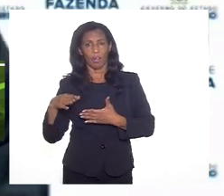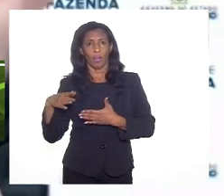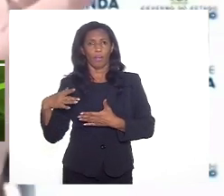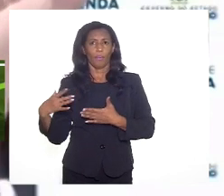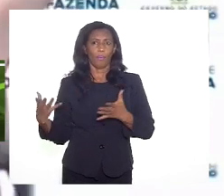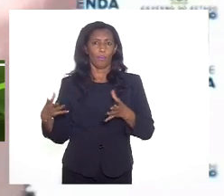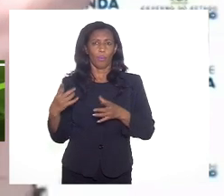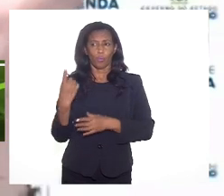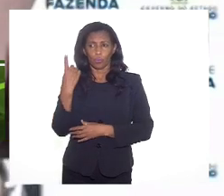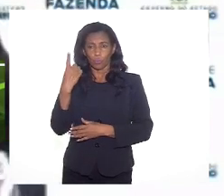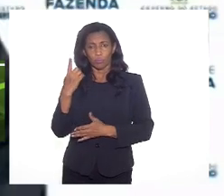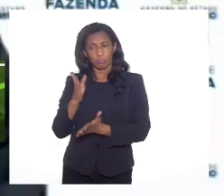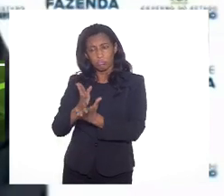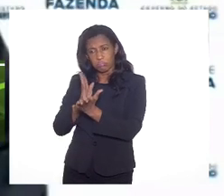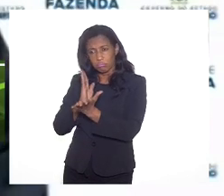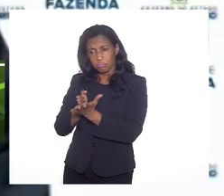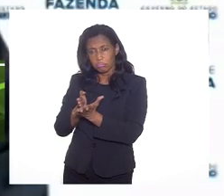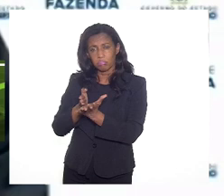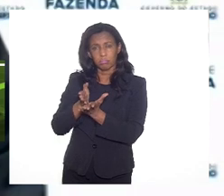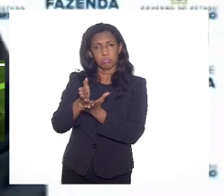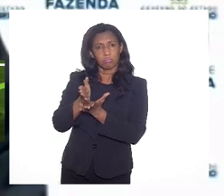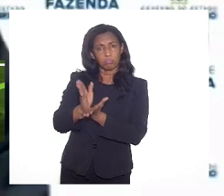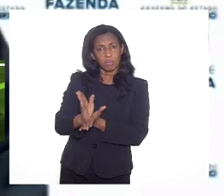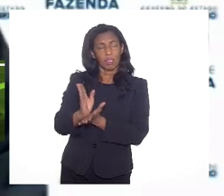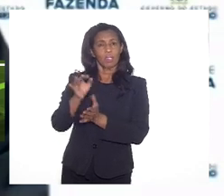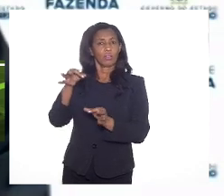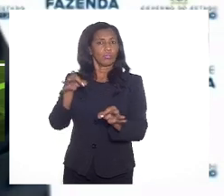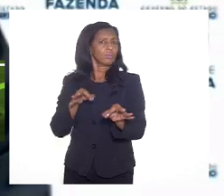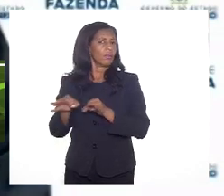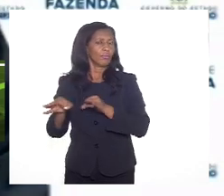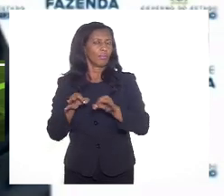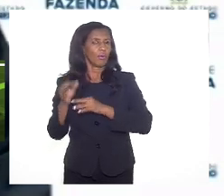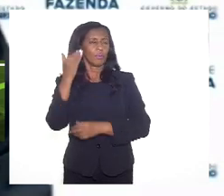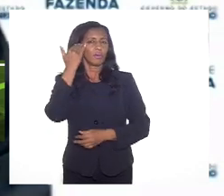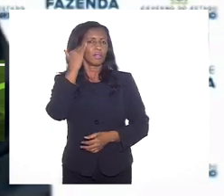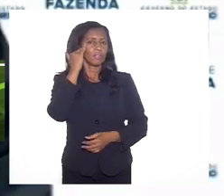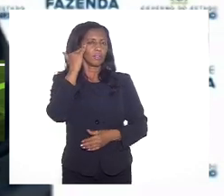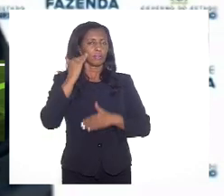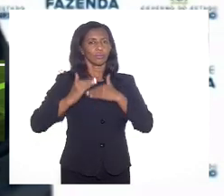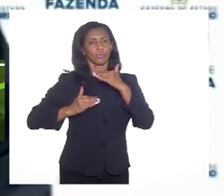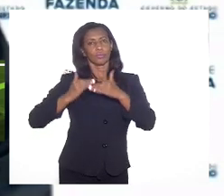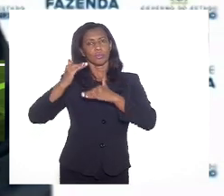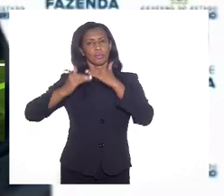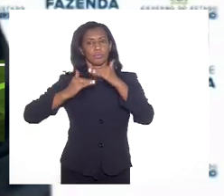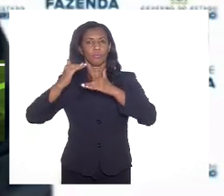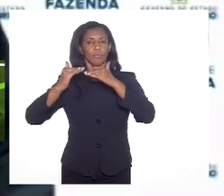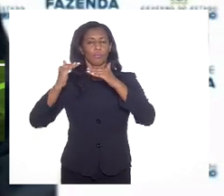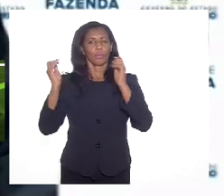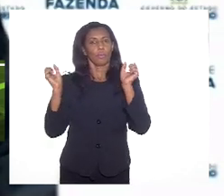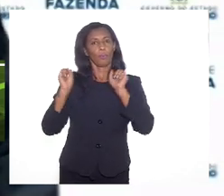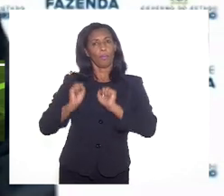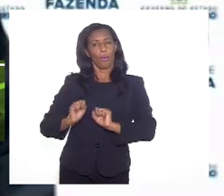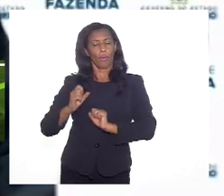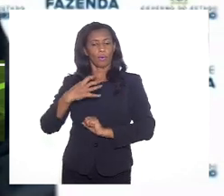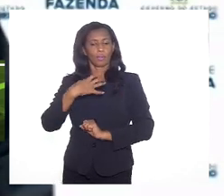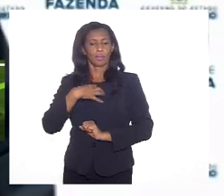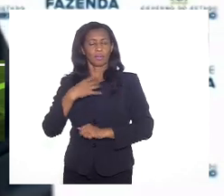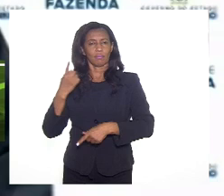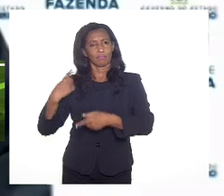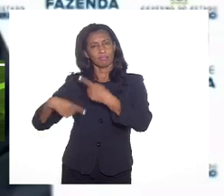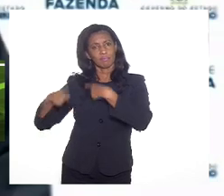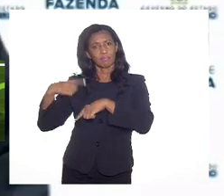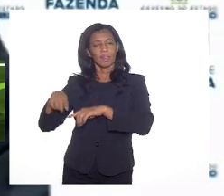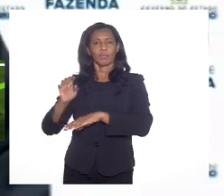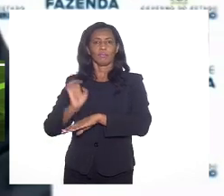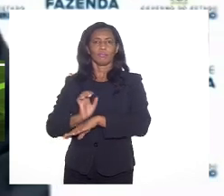o direcionamento e o alinhamento da forma como a gente entende que o desenvolvimento pode ser retomado no